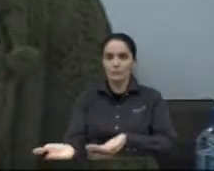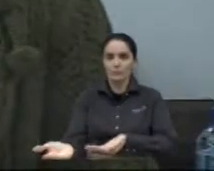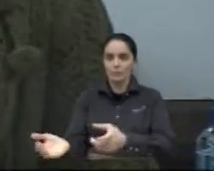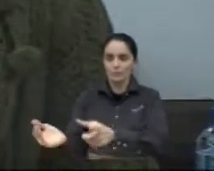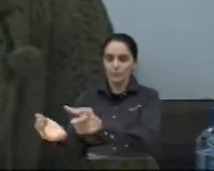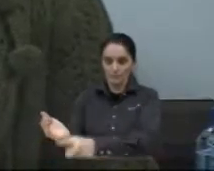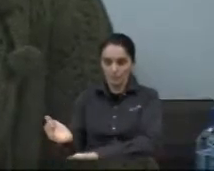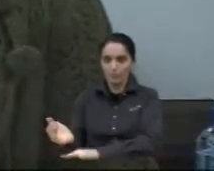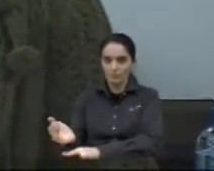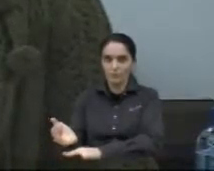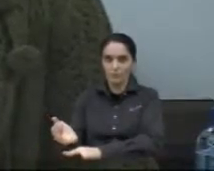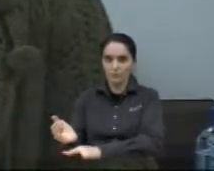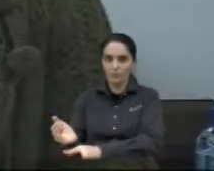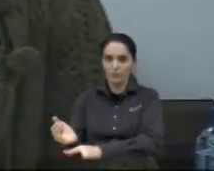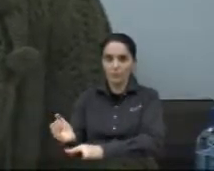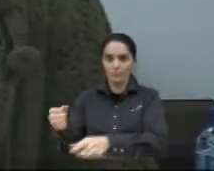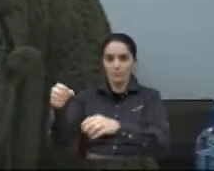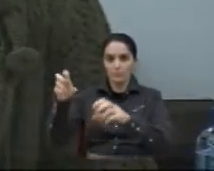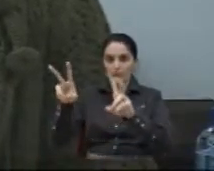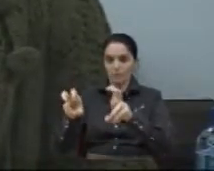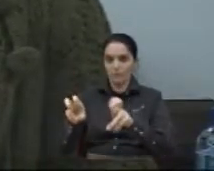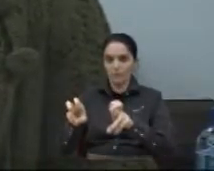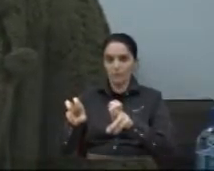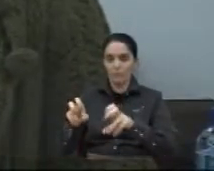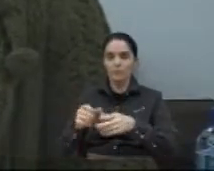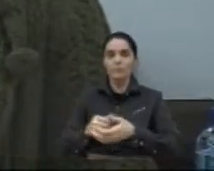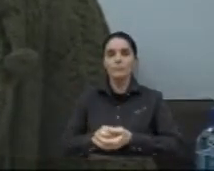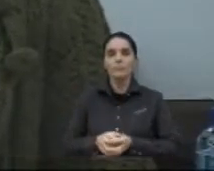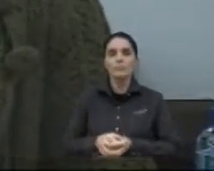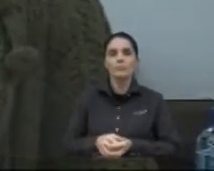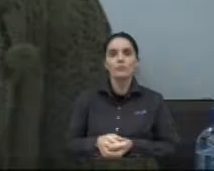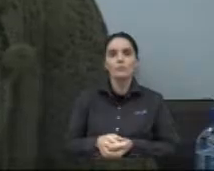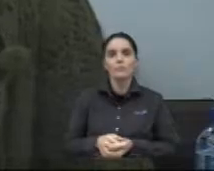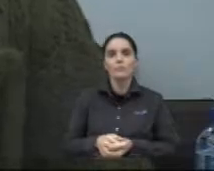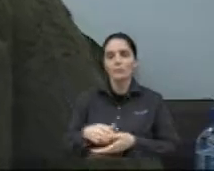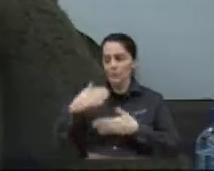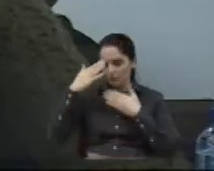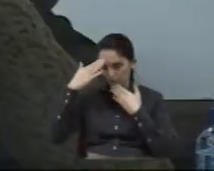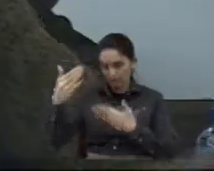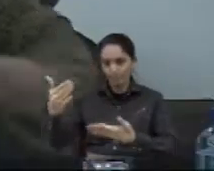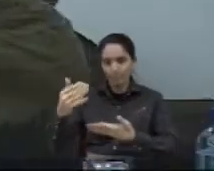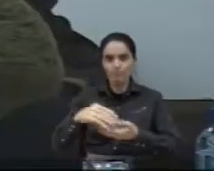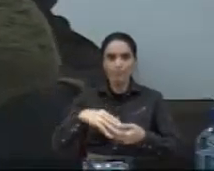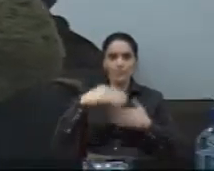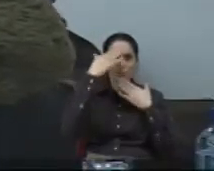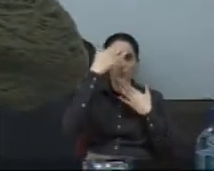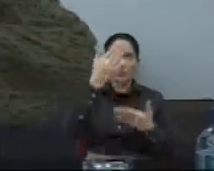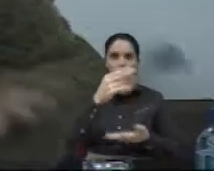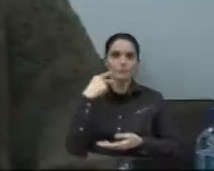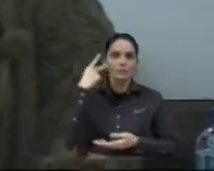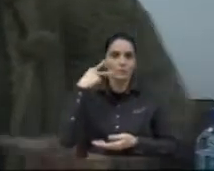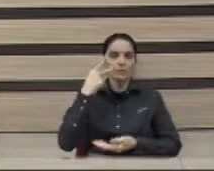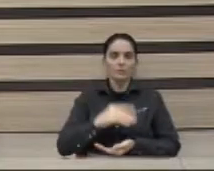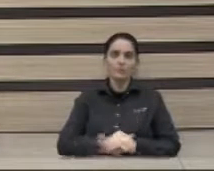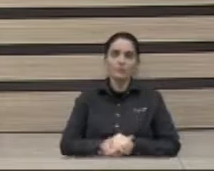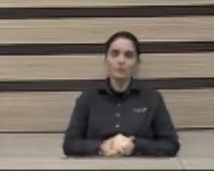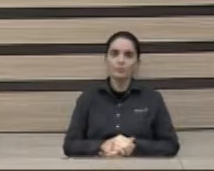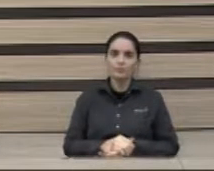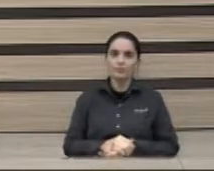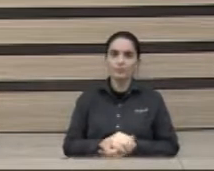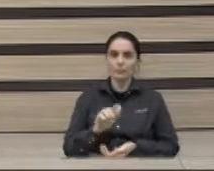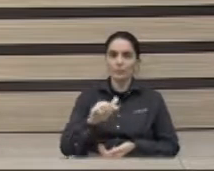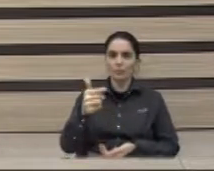Geraldo esse título e dizer a ele o nosso muito obrigado. Obrigada, senhores vereadores.